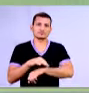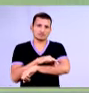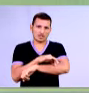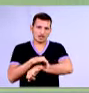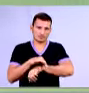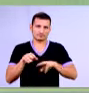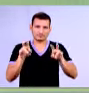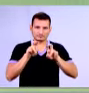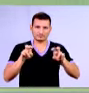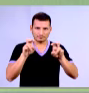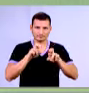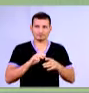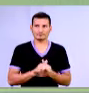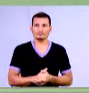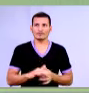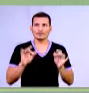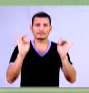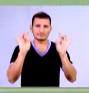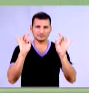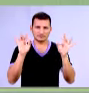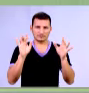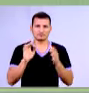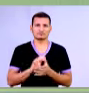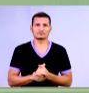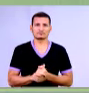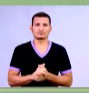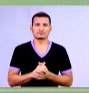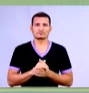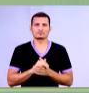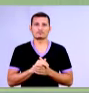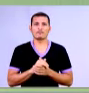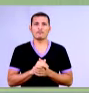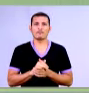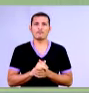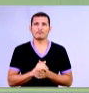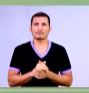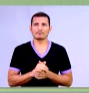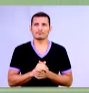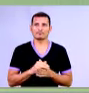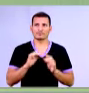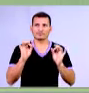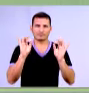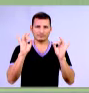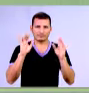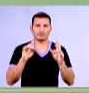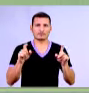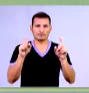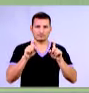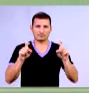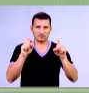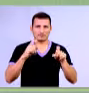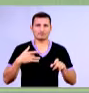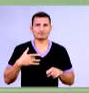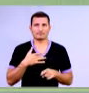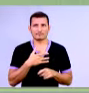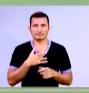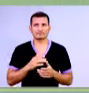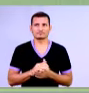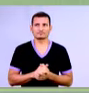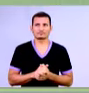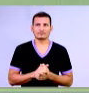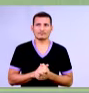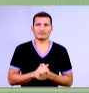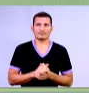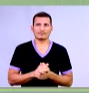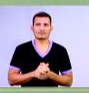especialista em gestão de segurança da informação e comunicações, especialista também em informática em saúde,